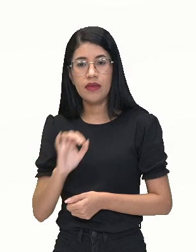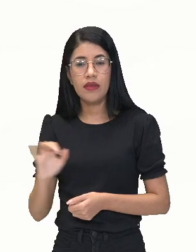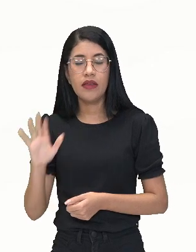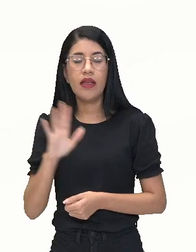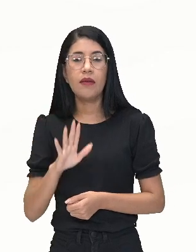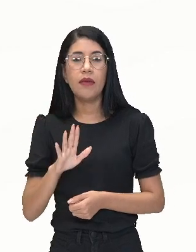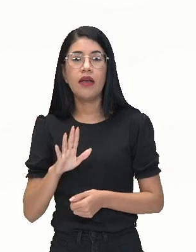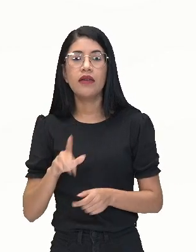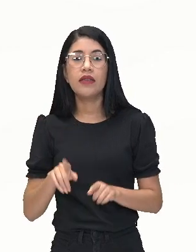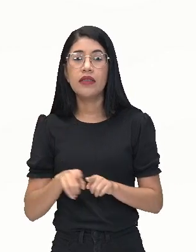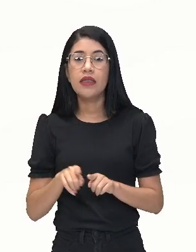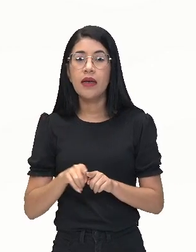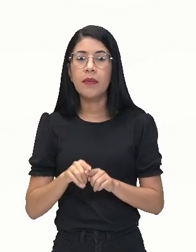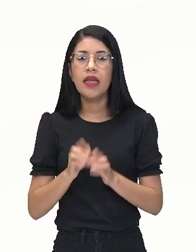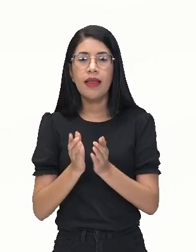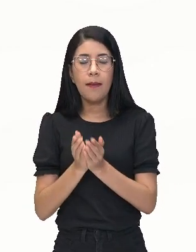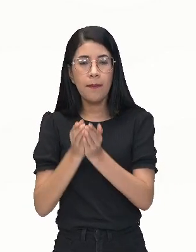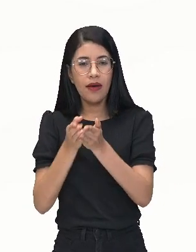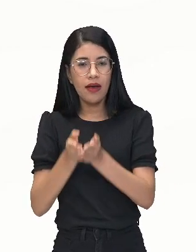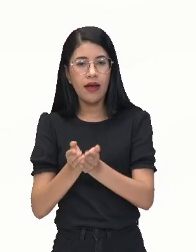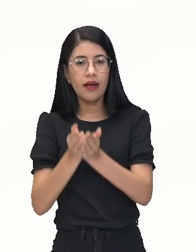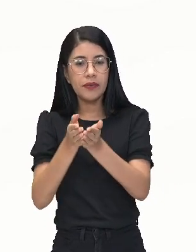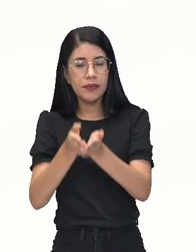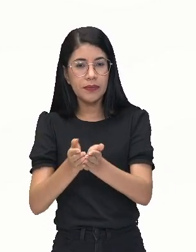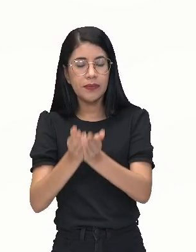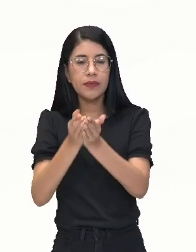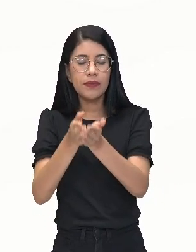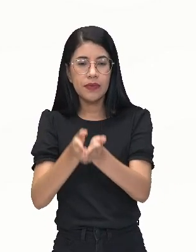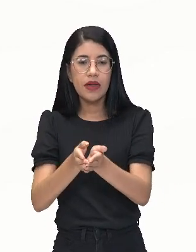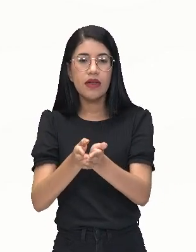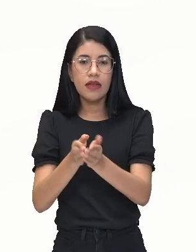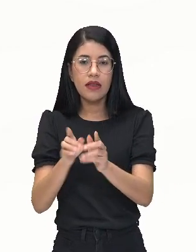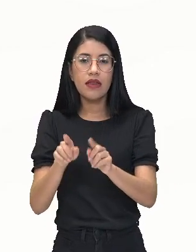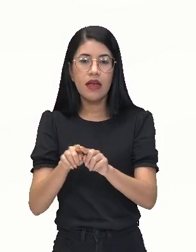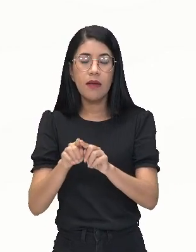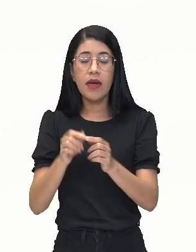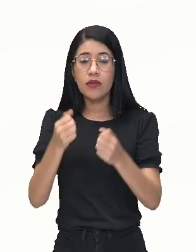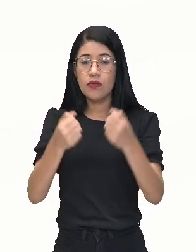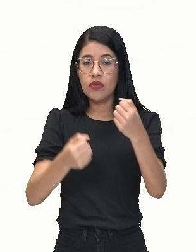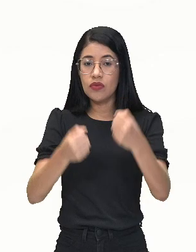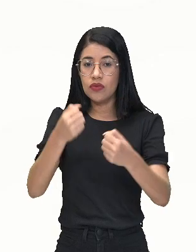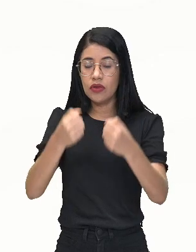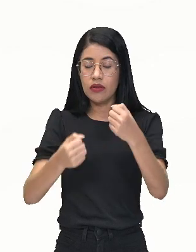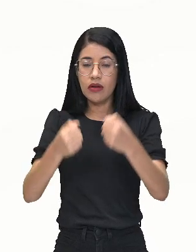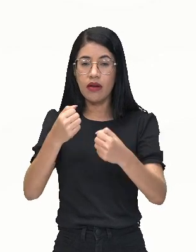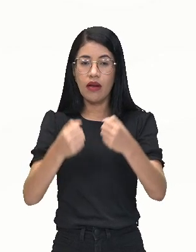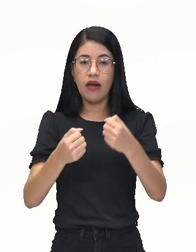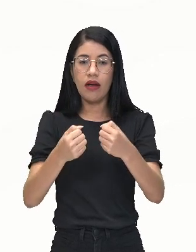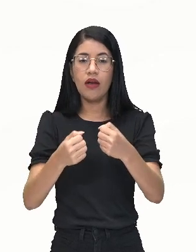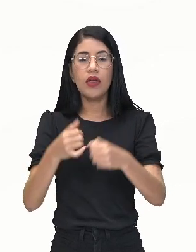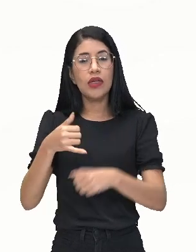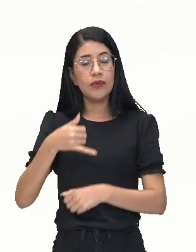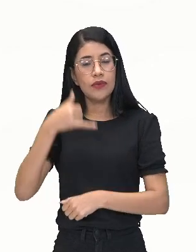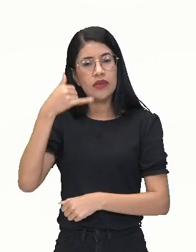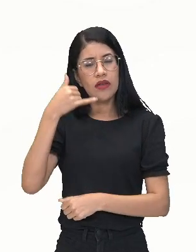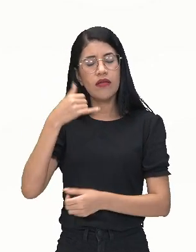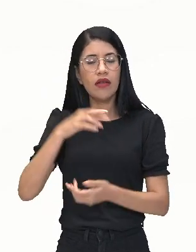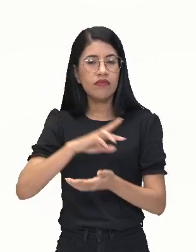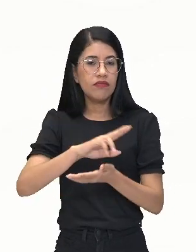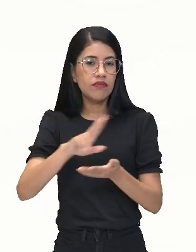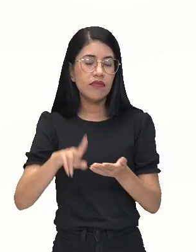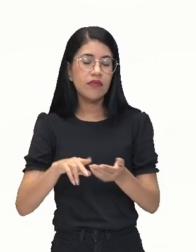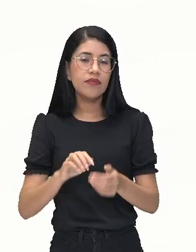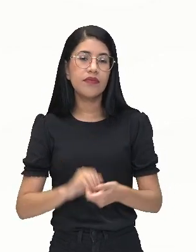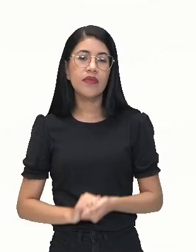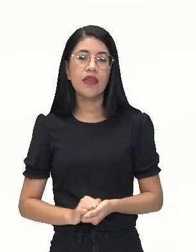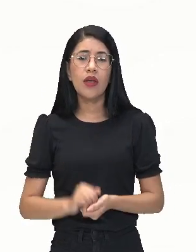na navegação, isso aqui é um navio, nos automóveis ou nos celulares aqui, né? A gente sabe que o